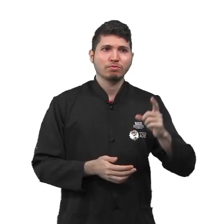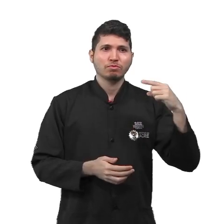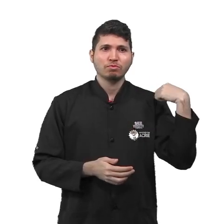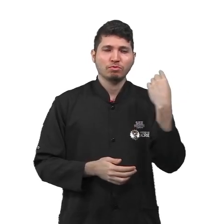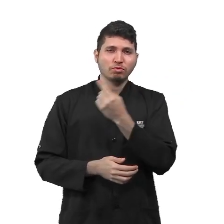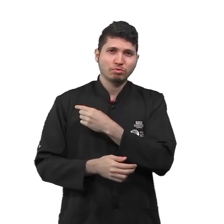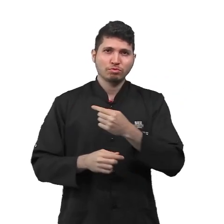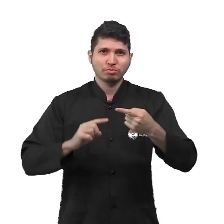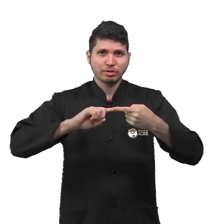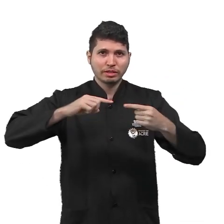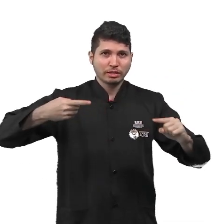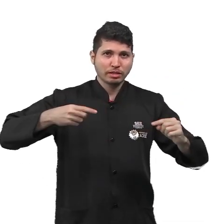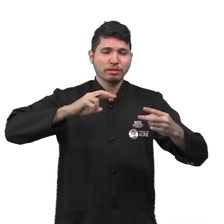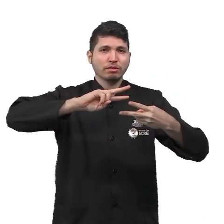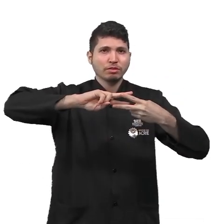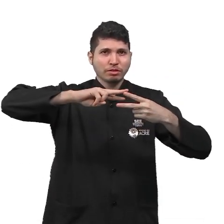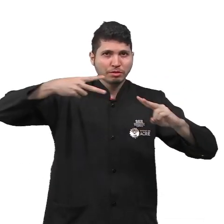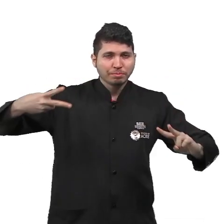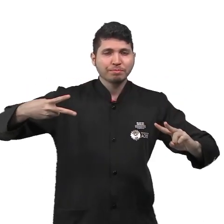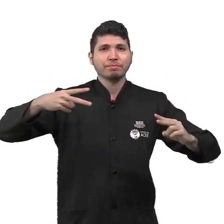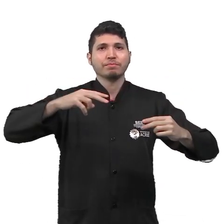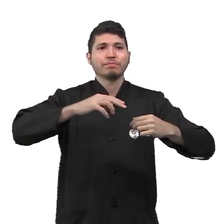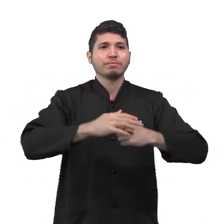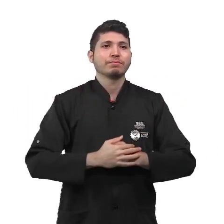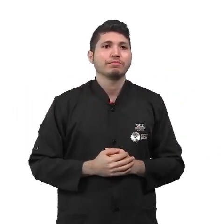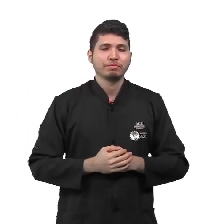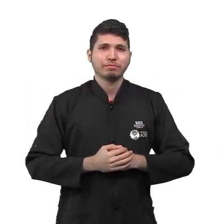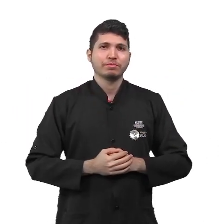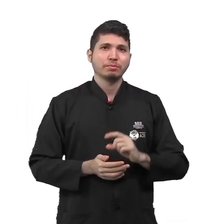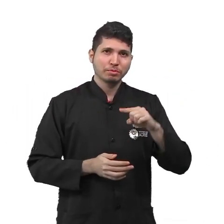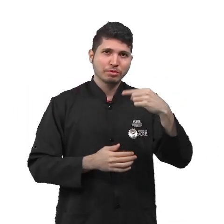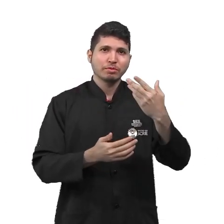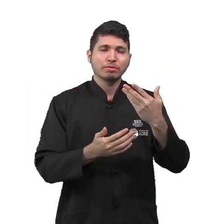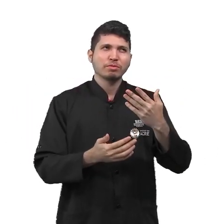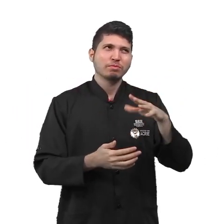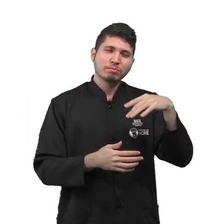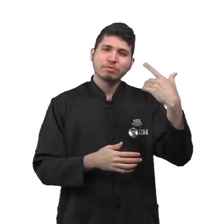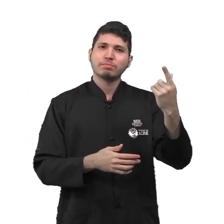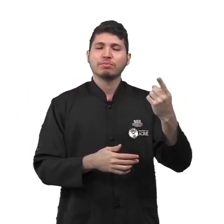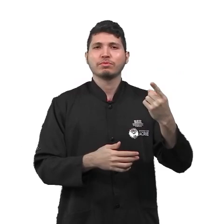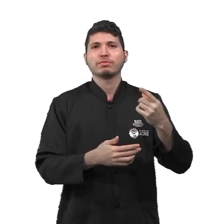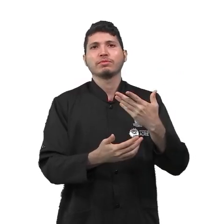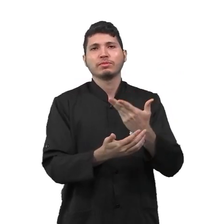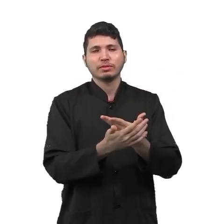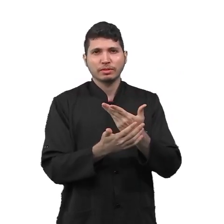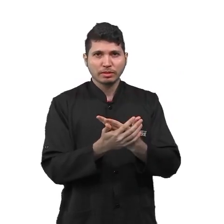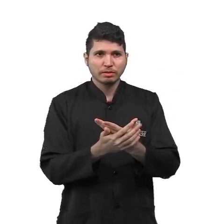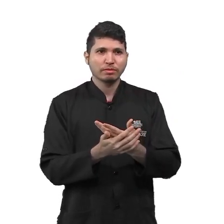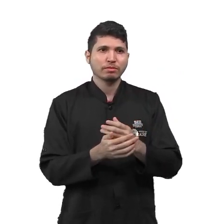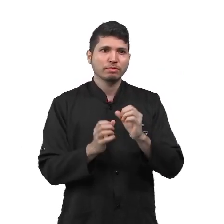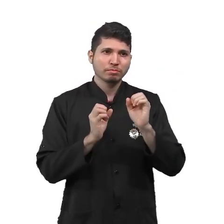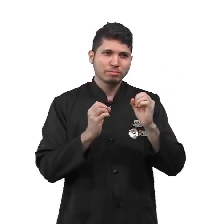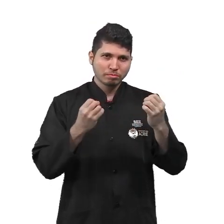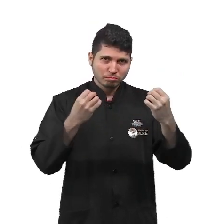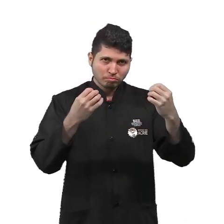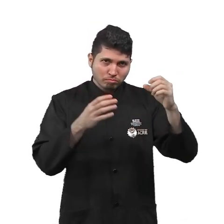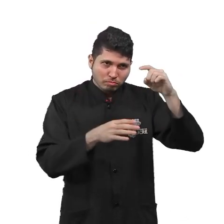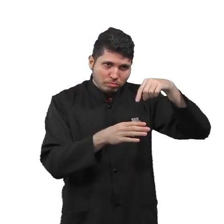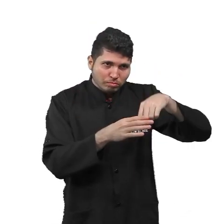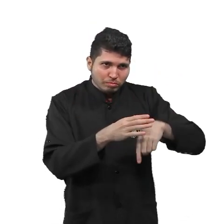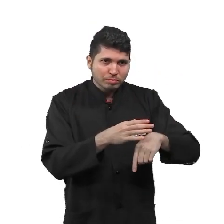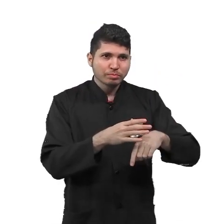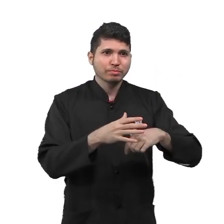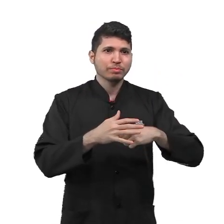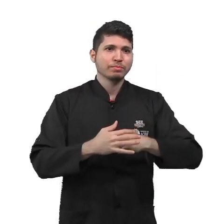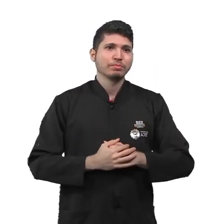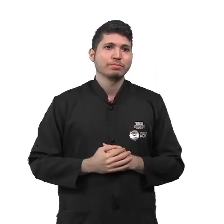nosso DNA. Depois, uma outra aula, a gente vai falar somente sobre eles. E a gente tem as hexoses, Então, as hexoses, elas